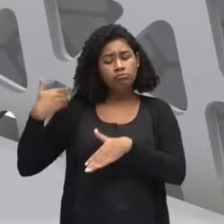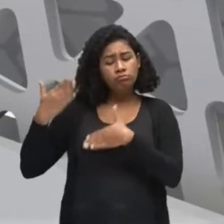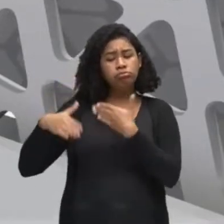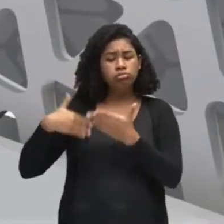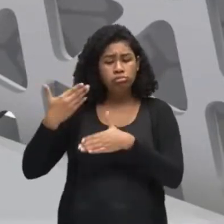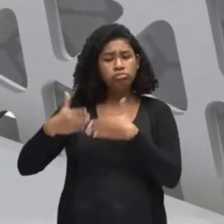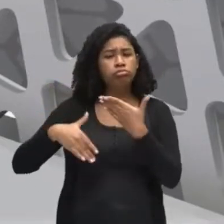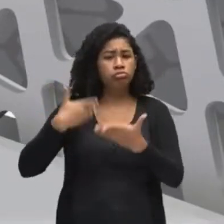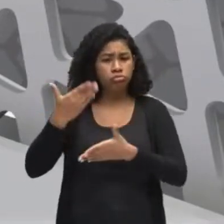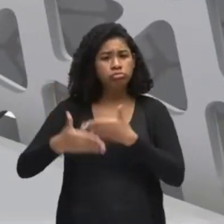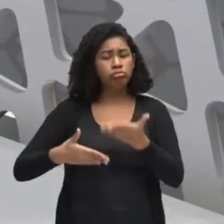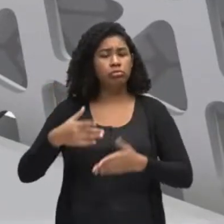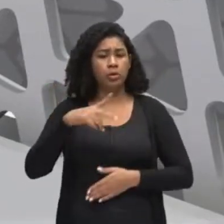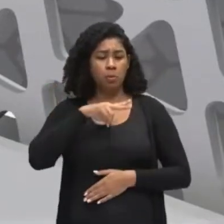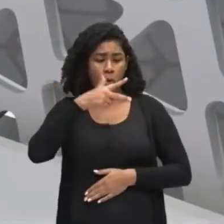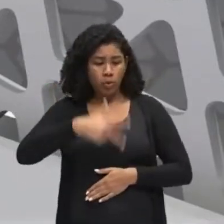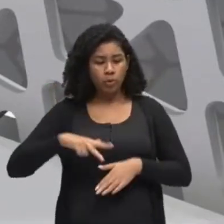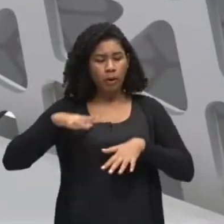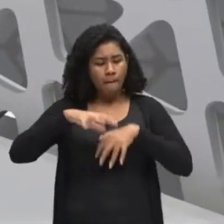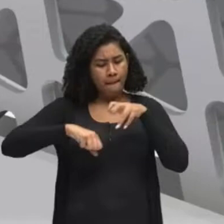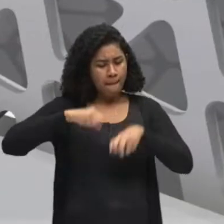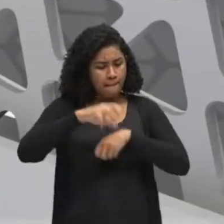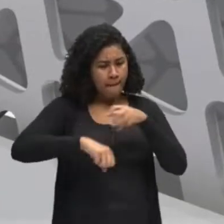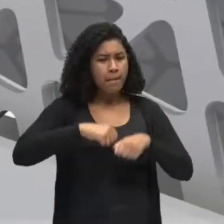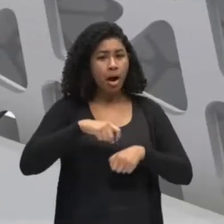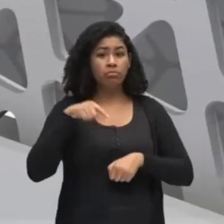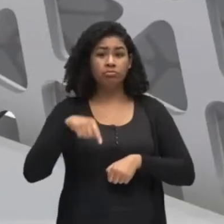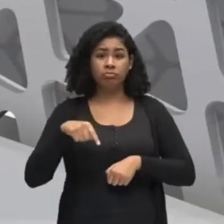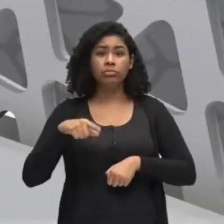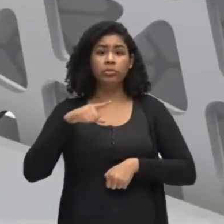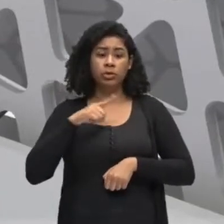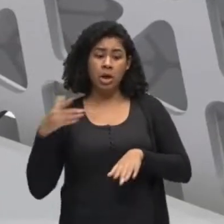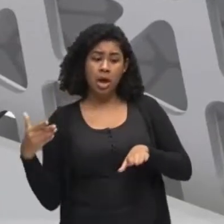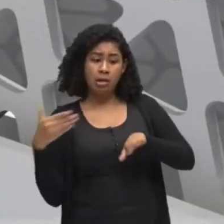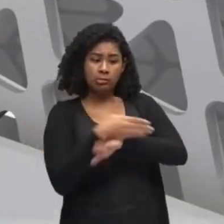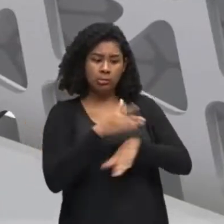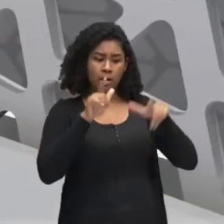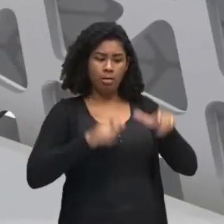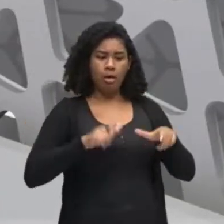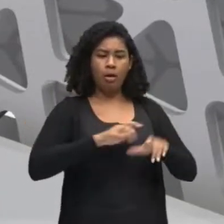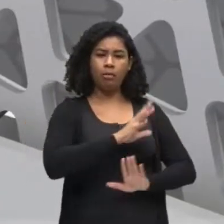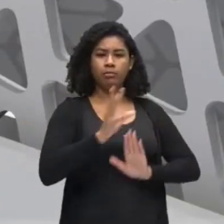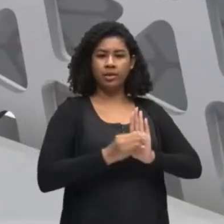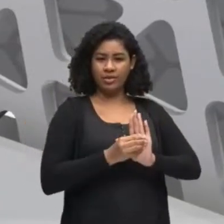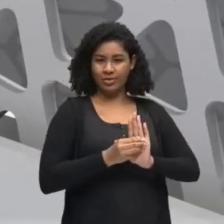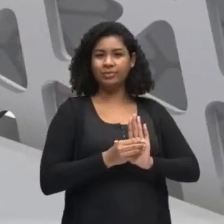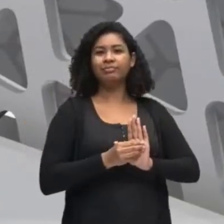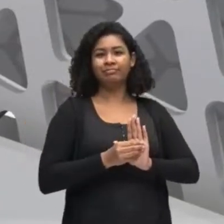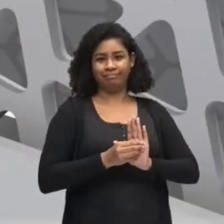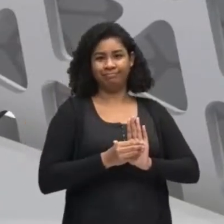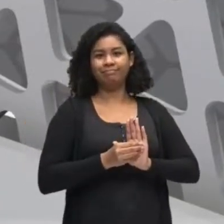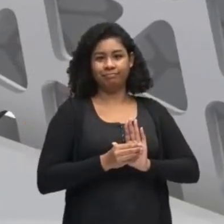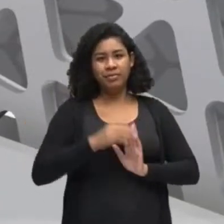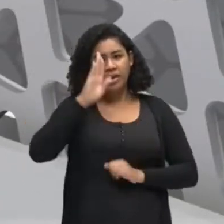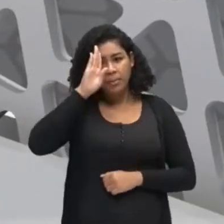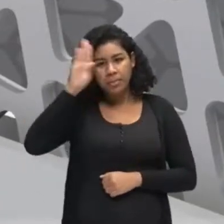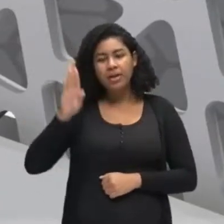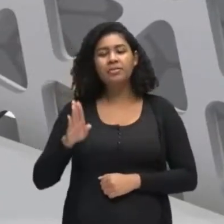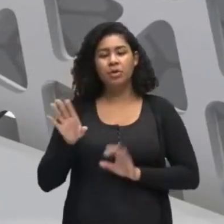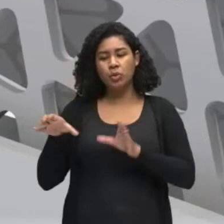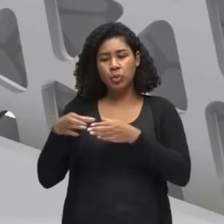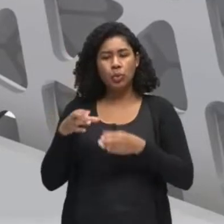de colonização portuguesa, os portugueses vão acabar adentrando a região. Principalmente ali com os